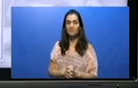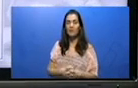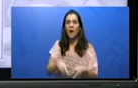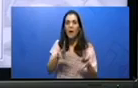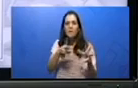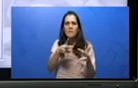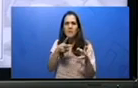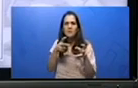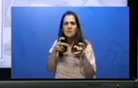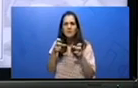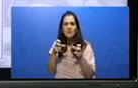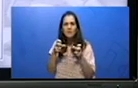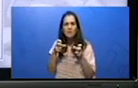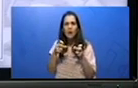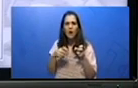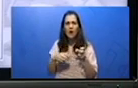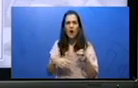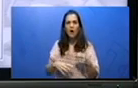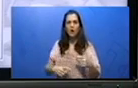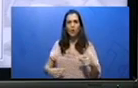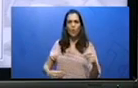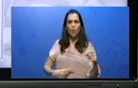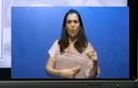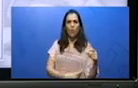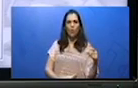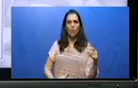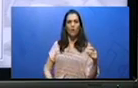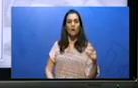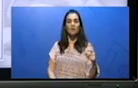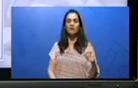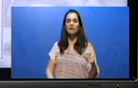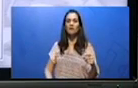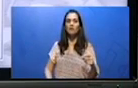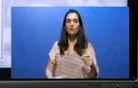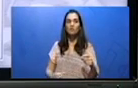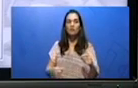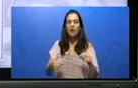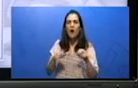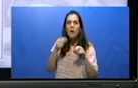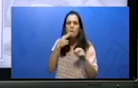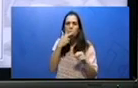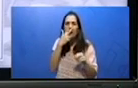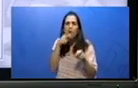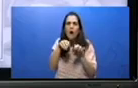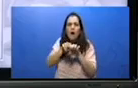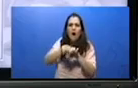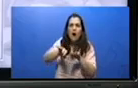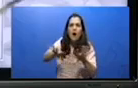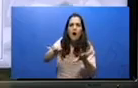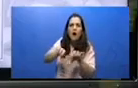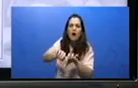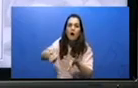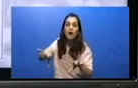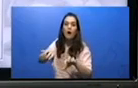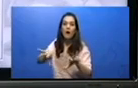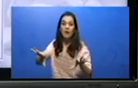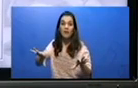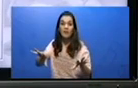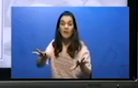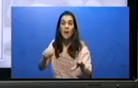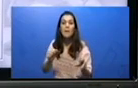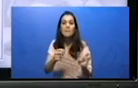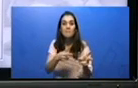Percebam que o intestino da planária é altamente ramificado. E essas ramificações permitem que os nutrientes